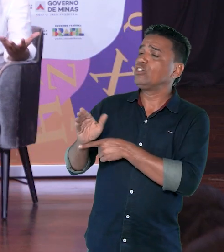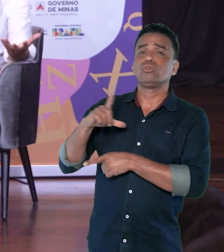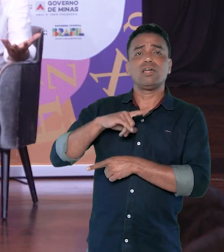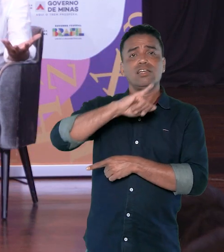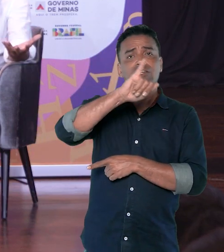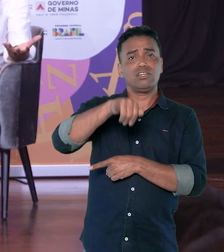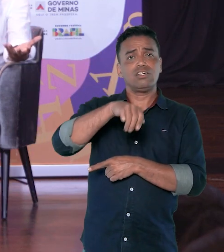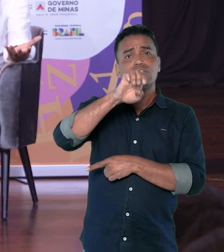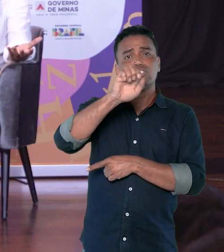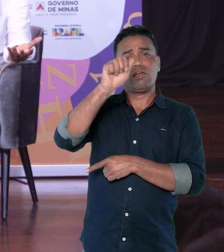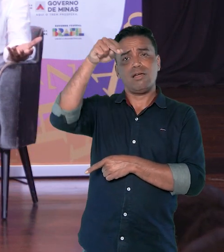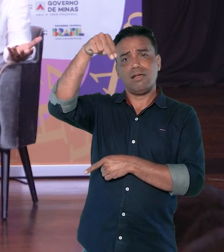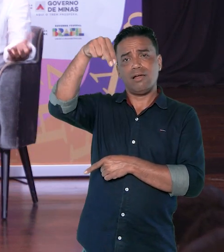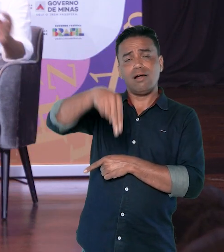falando.